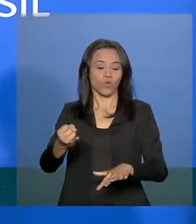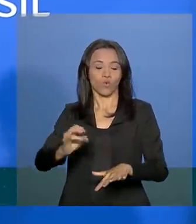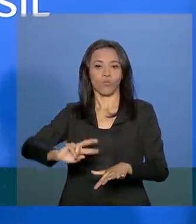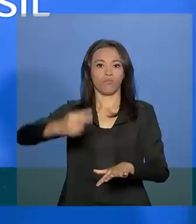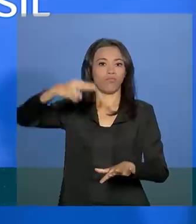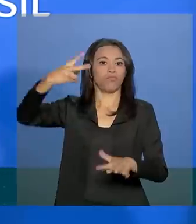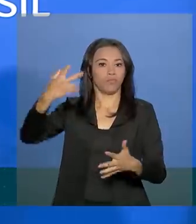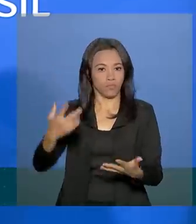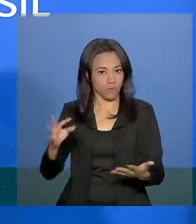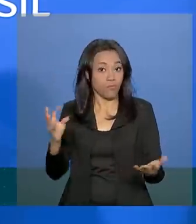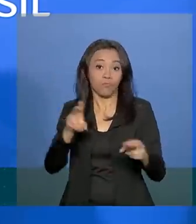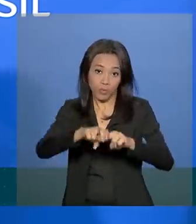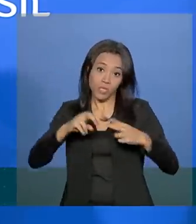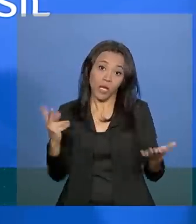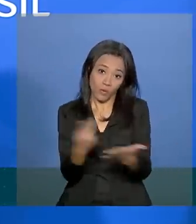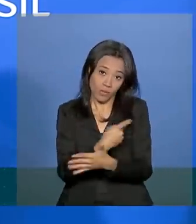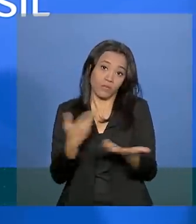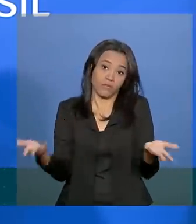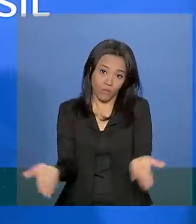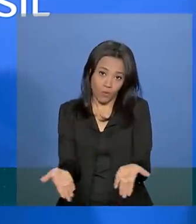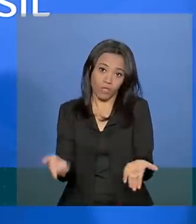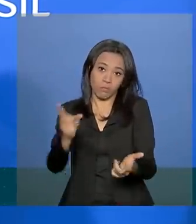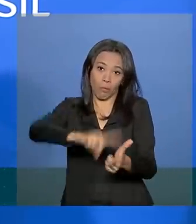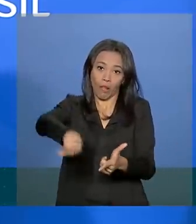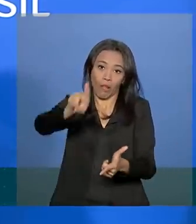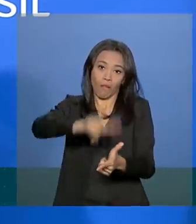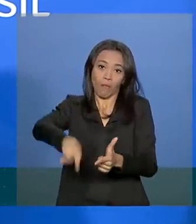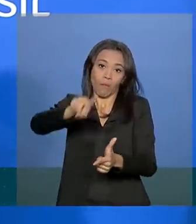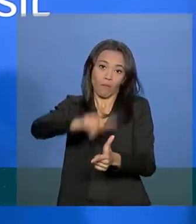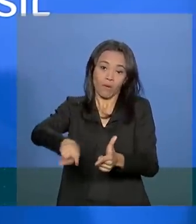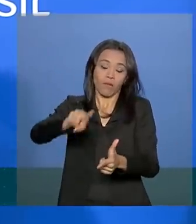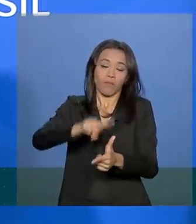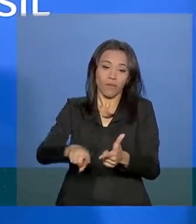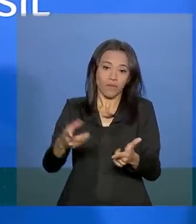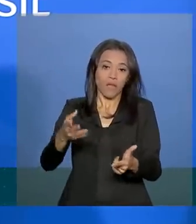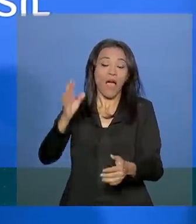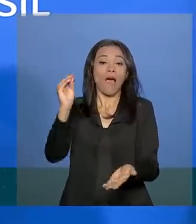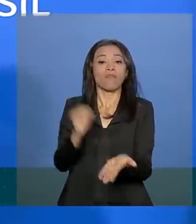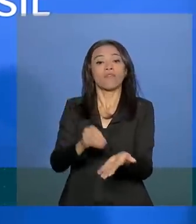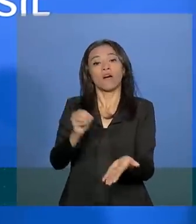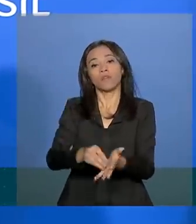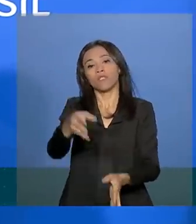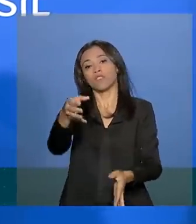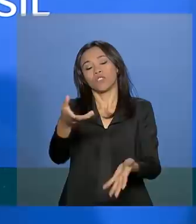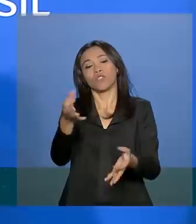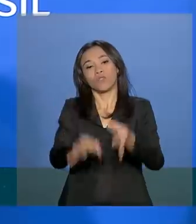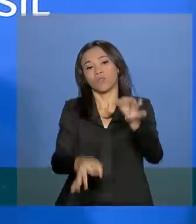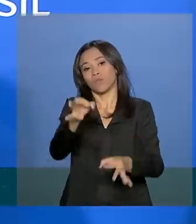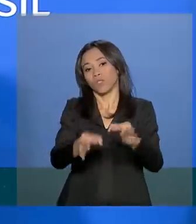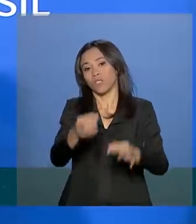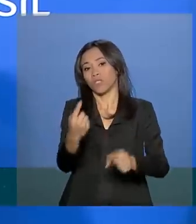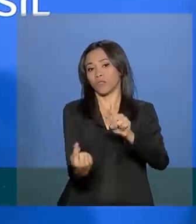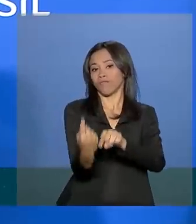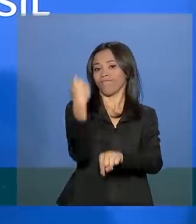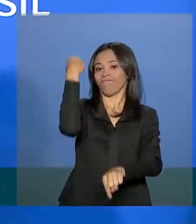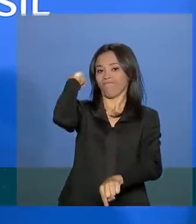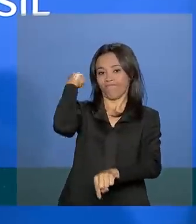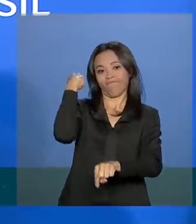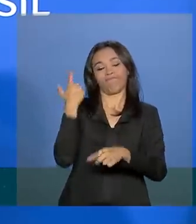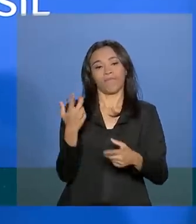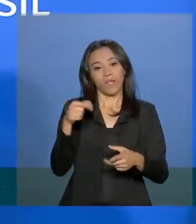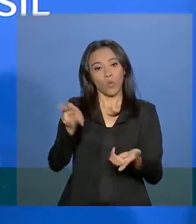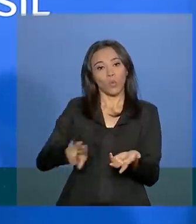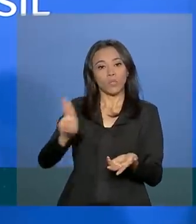hoje em dia problemas dado a injustiça do passado dada a um órgão ser